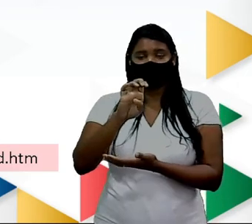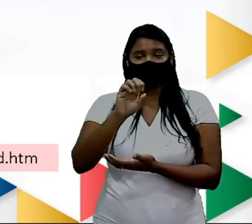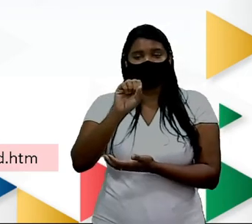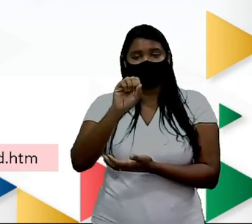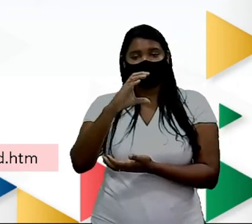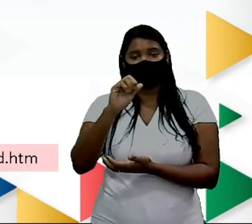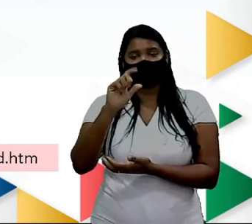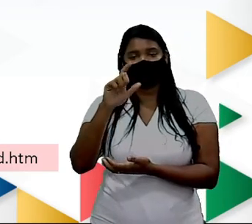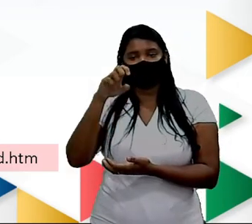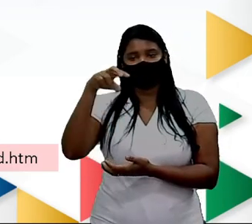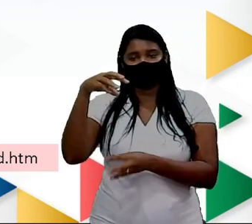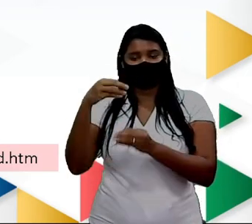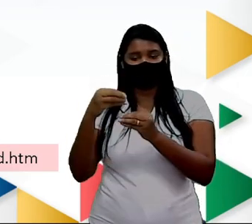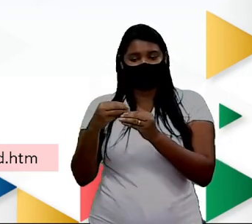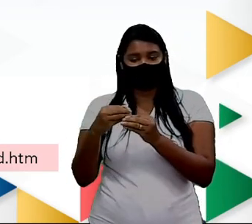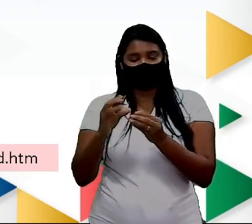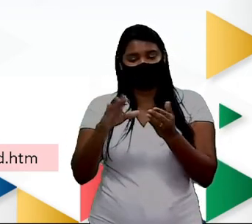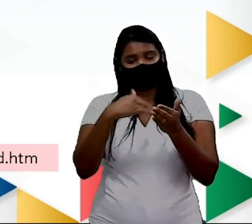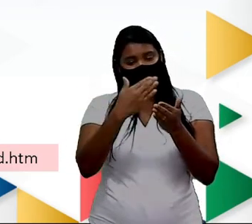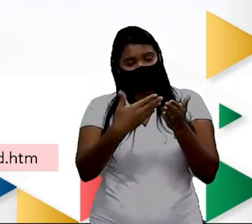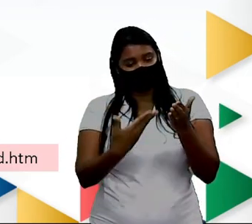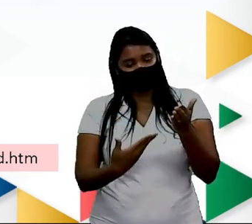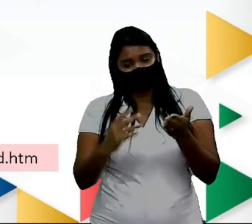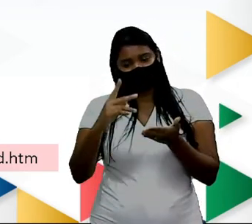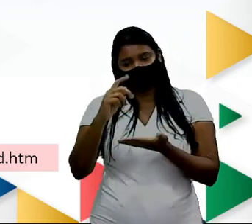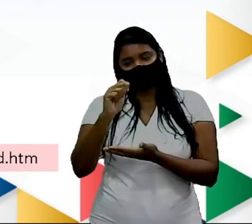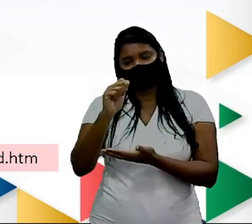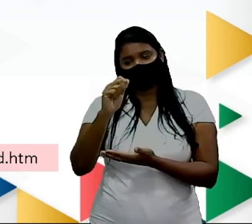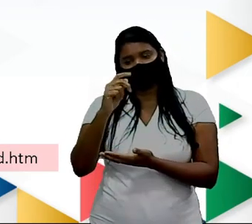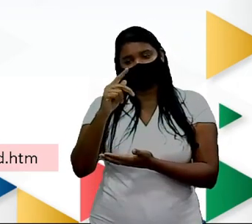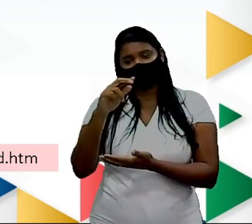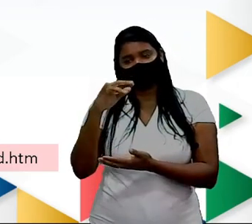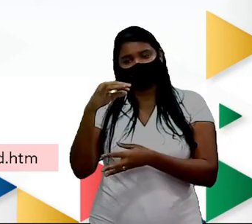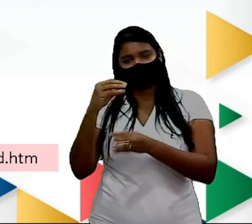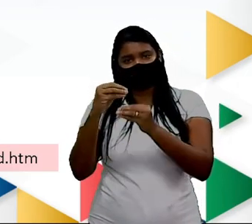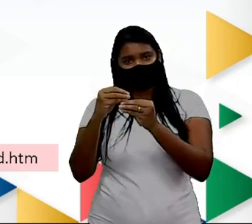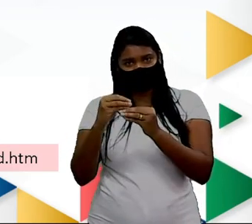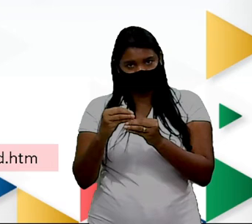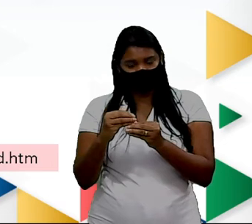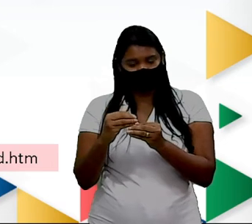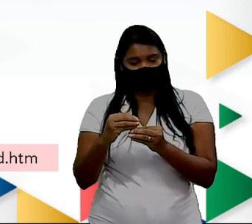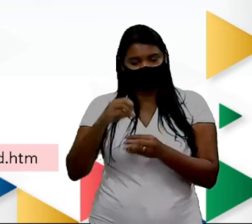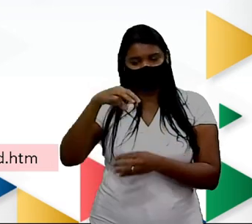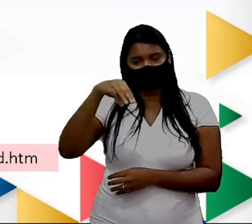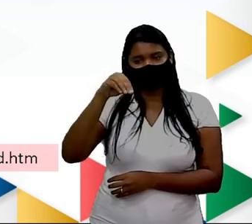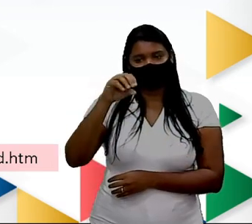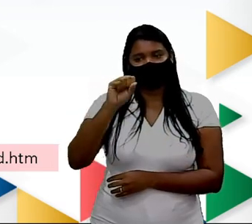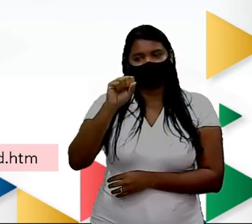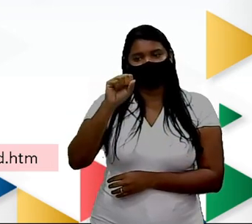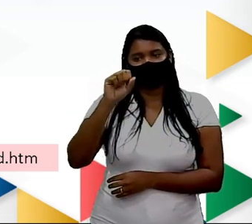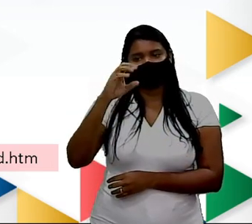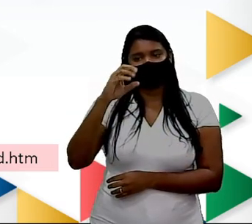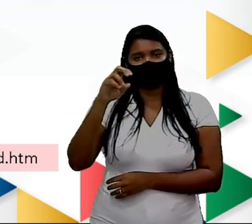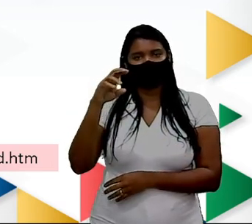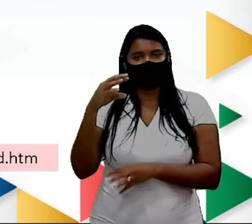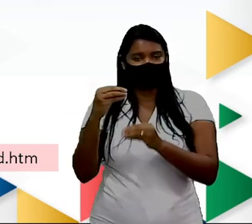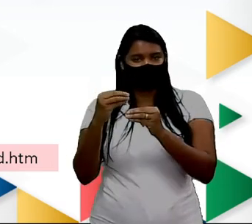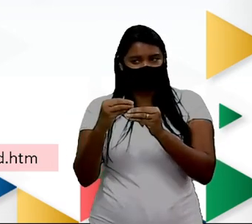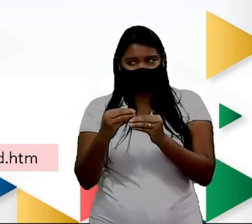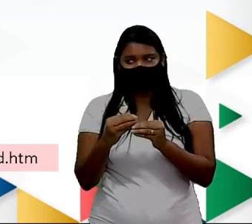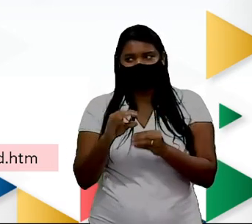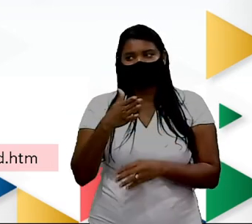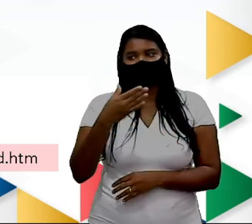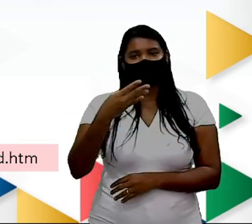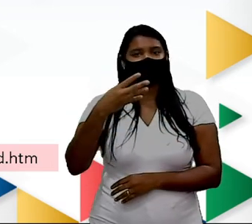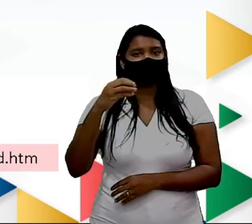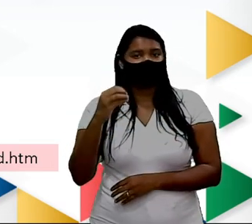está aí no pergaminho do papiro de Wind, tá? O papiro de Moscou, que normalmente é um papiro de 40